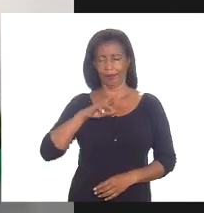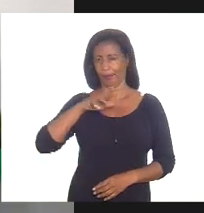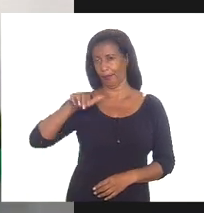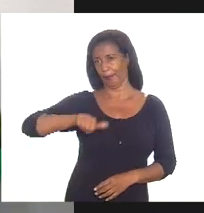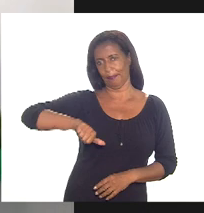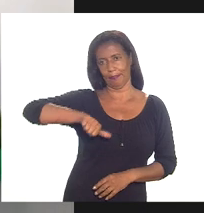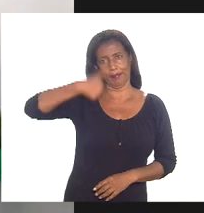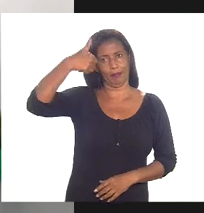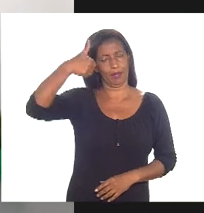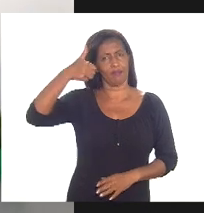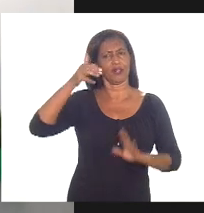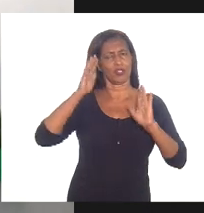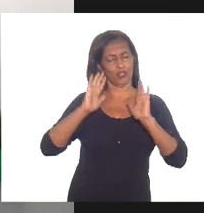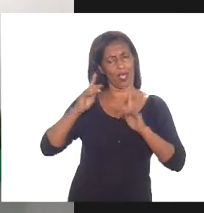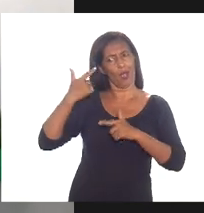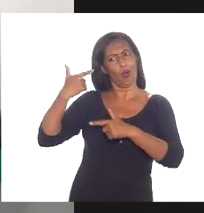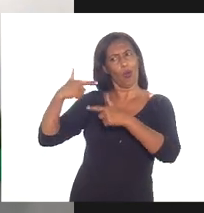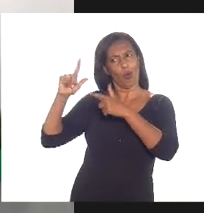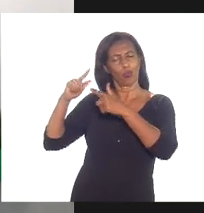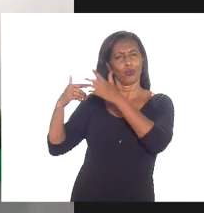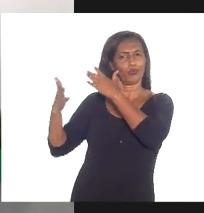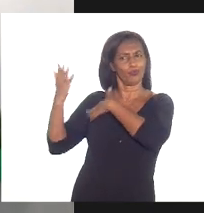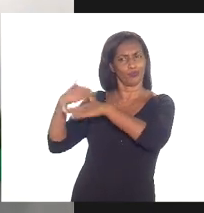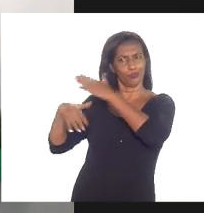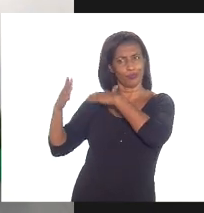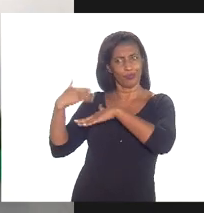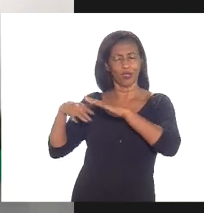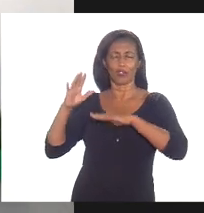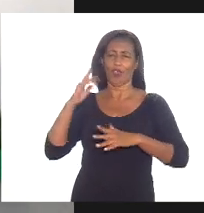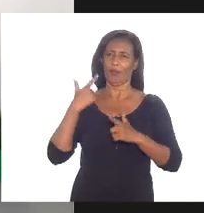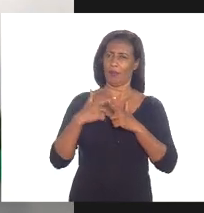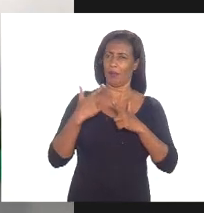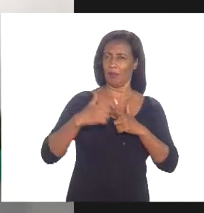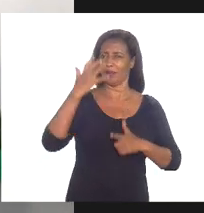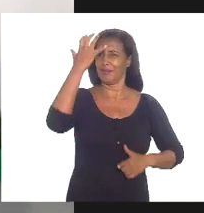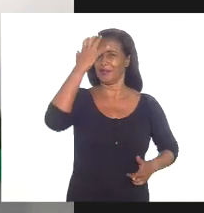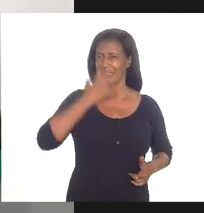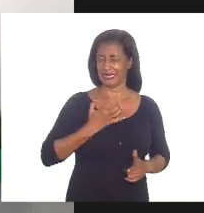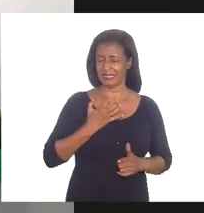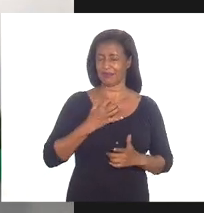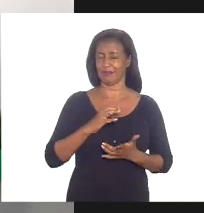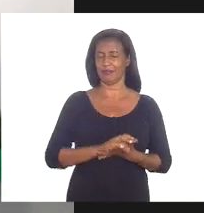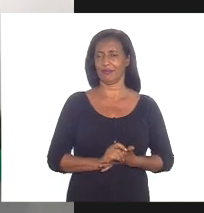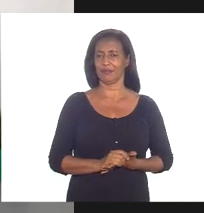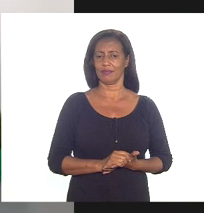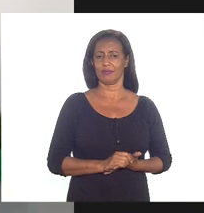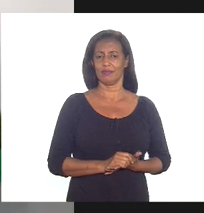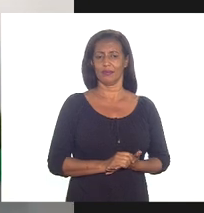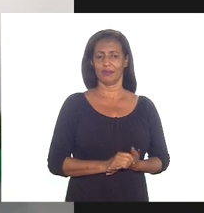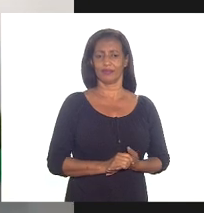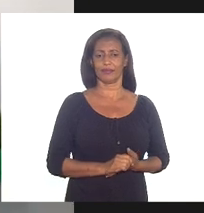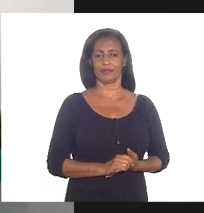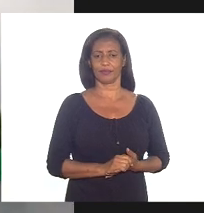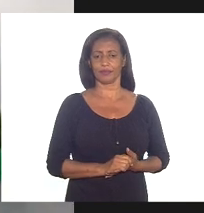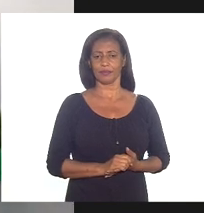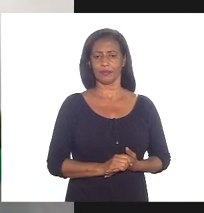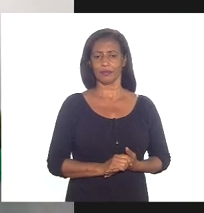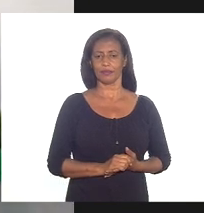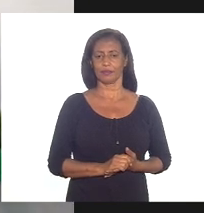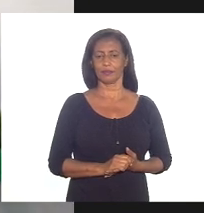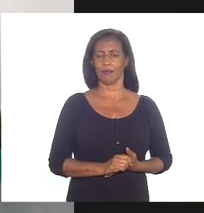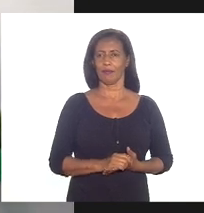teve em outros momentos situações muito graves com relação a